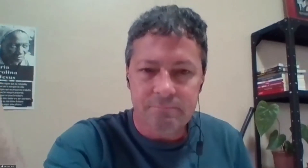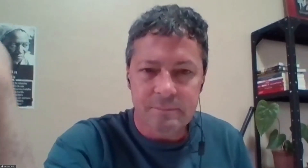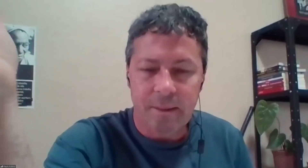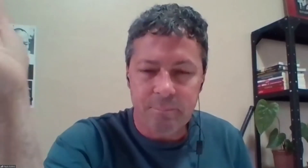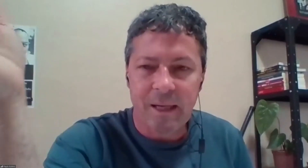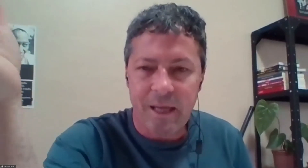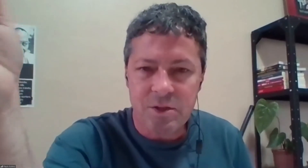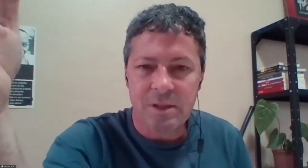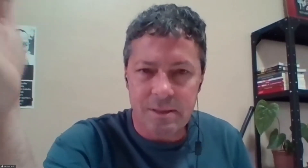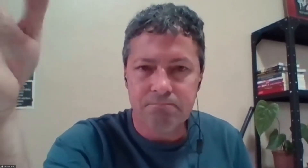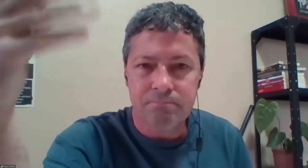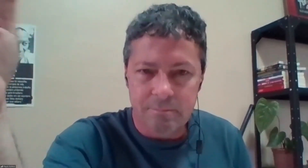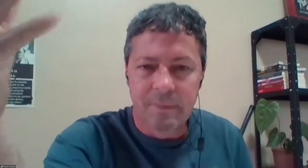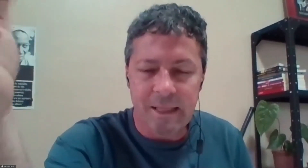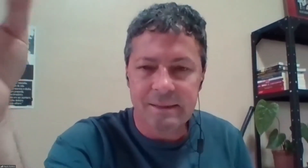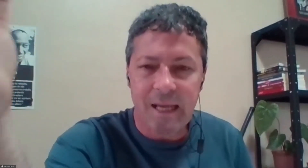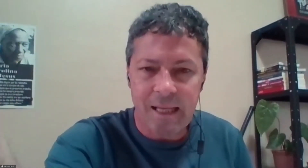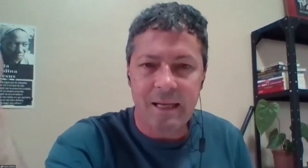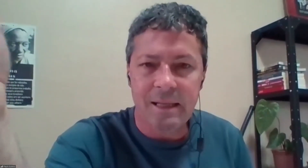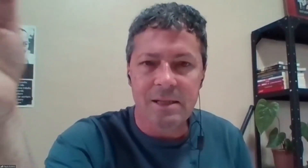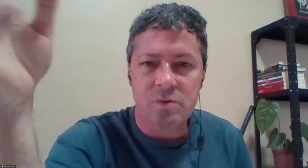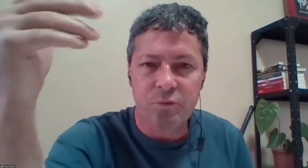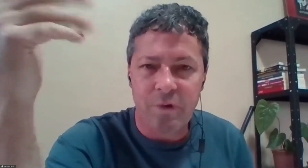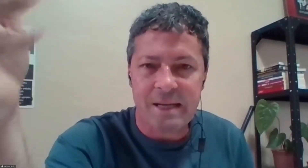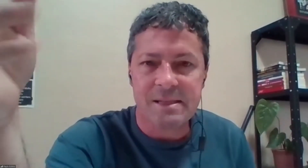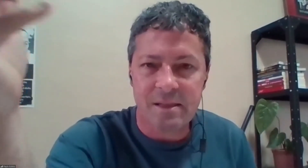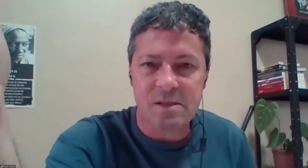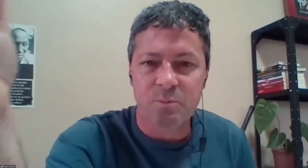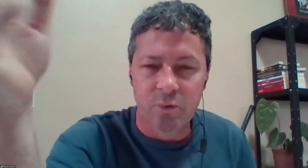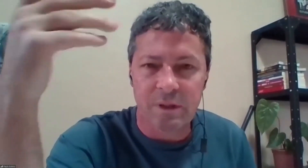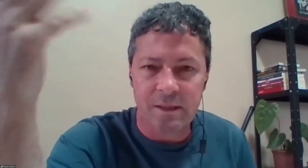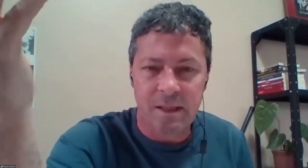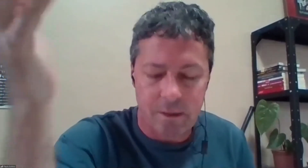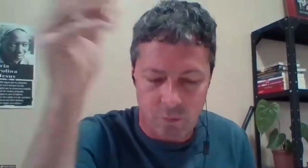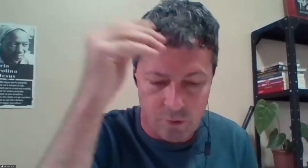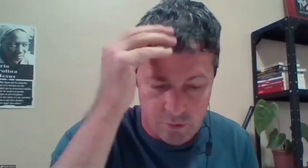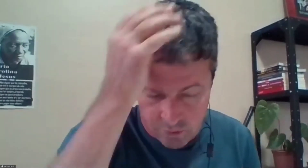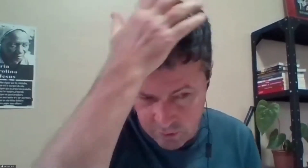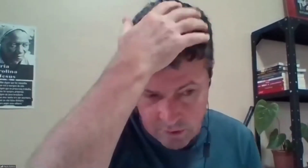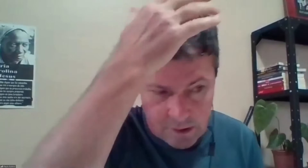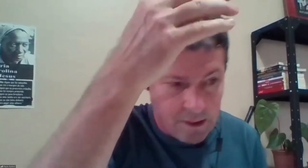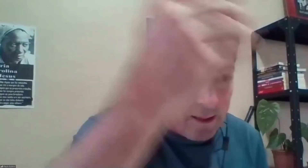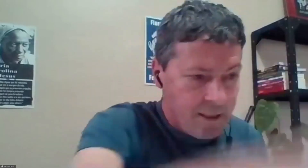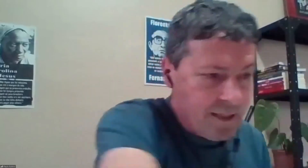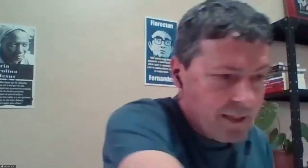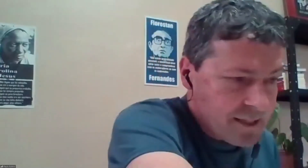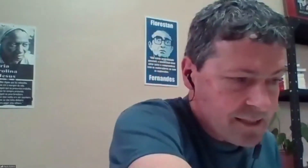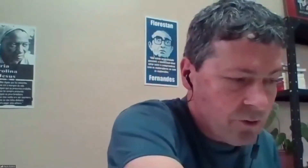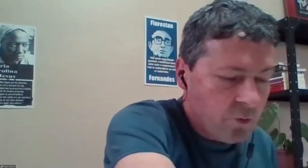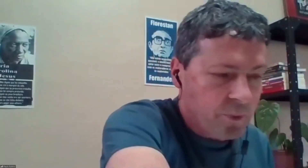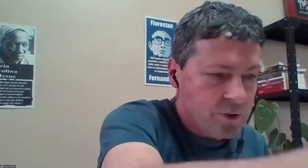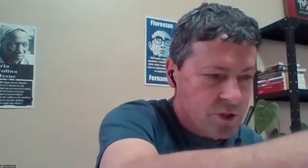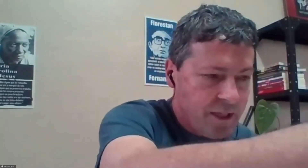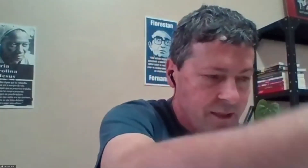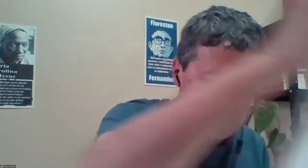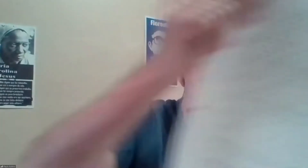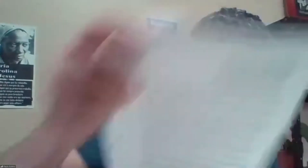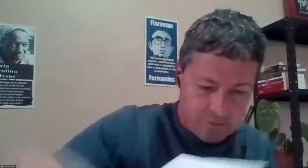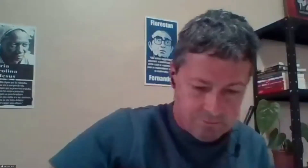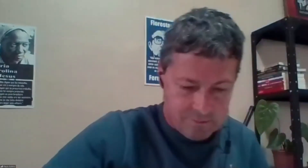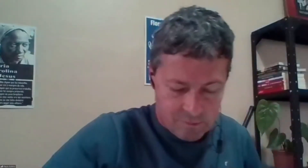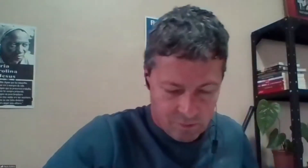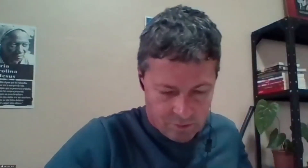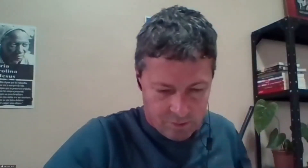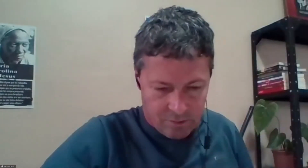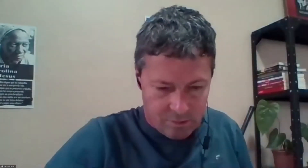importante, né, para que a gente mantenha isso e faça disputa de recursos. Em relação ao projeto, né,